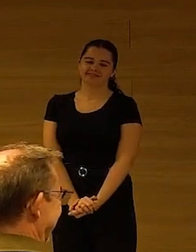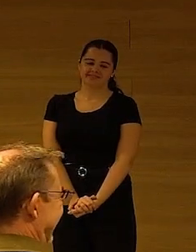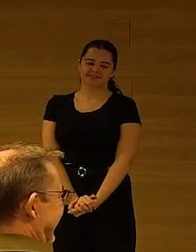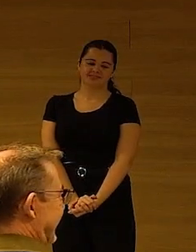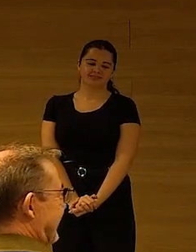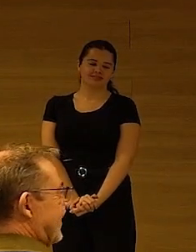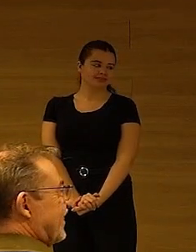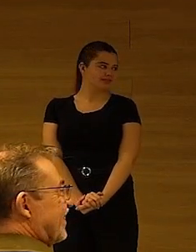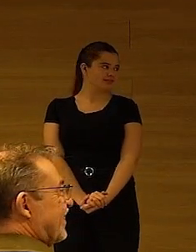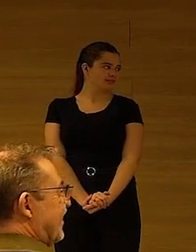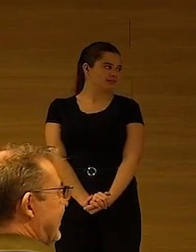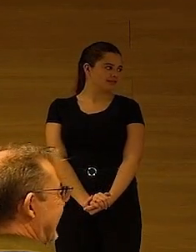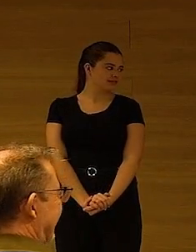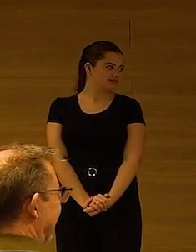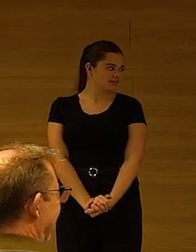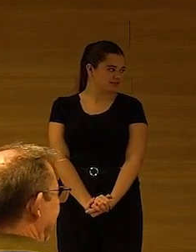Minha vez? Sim.